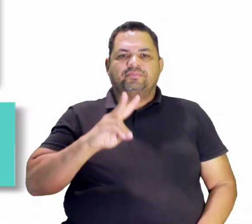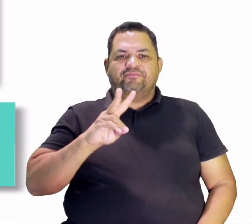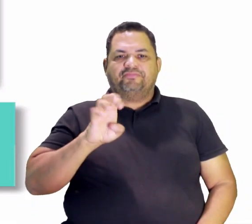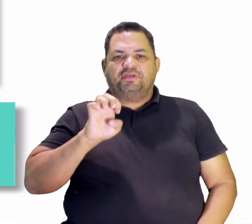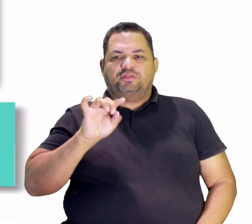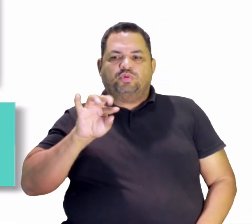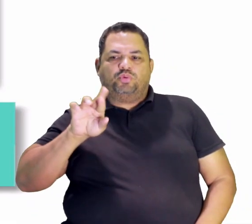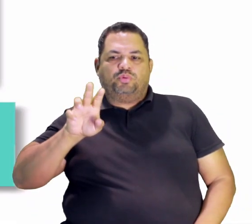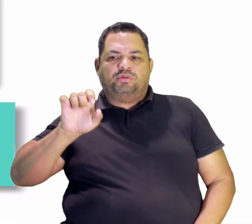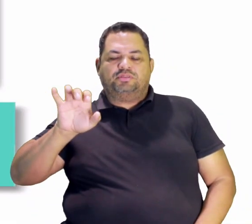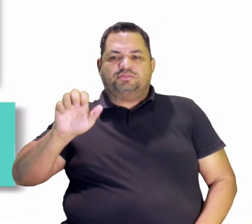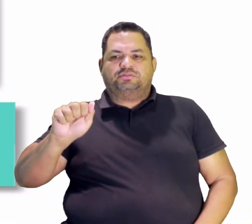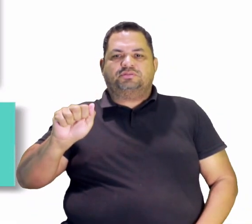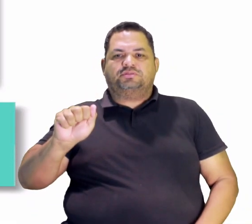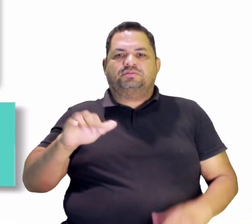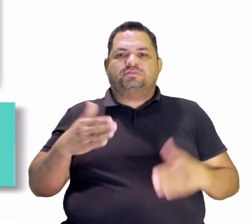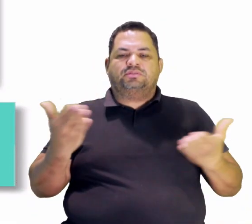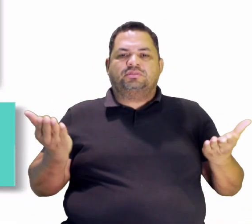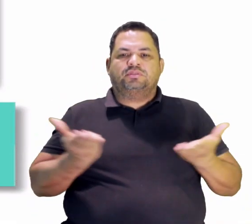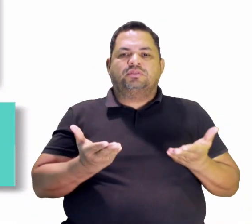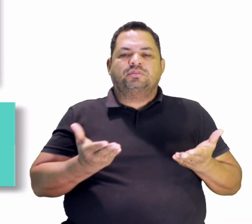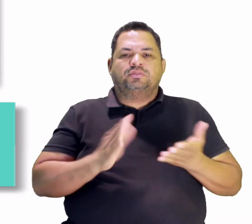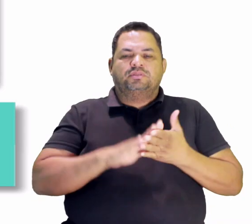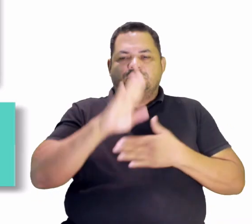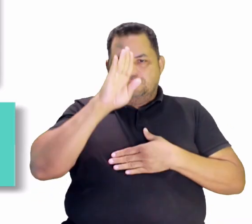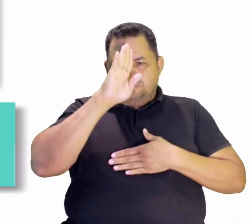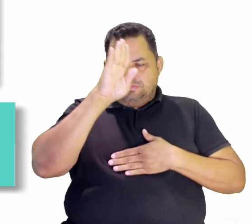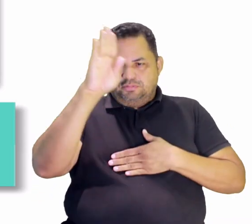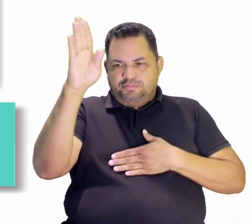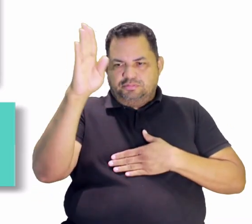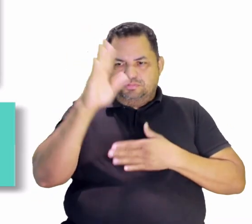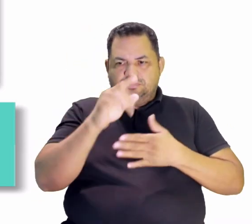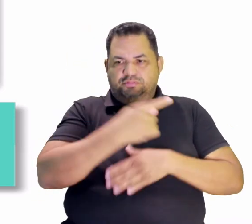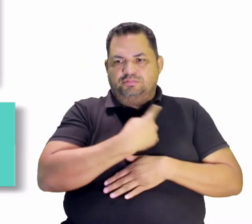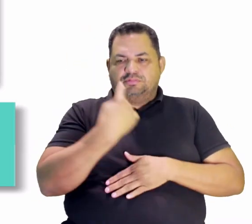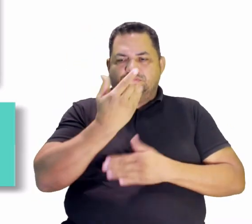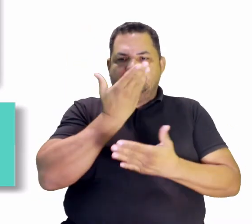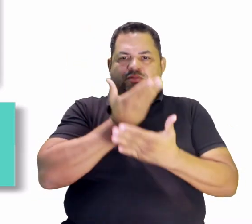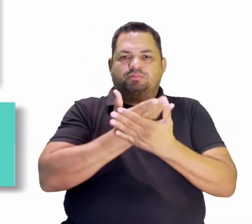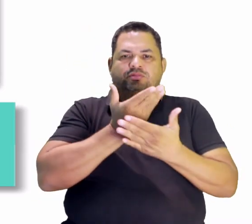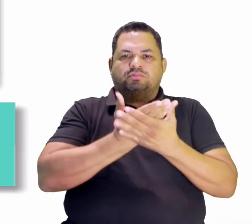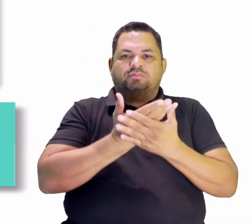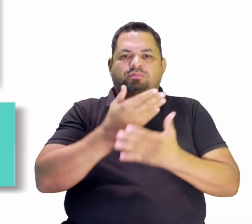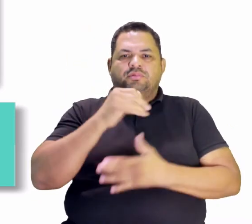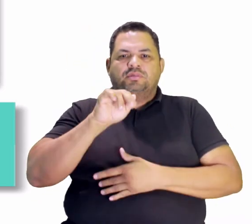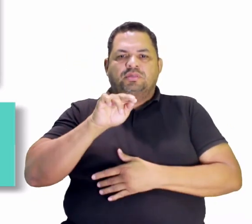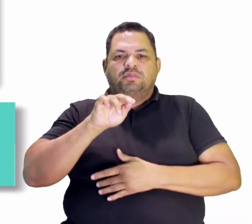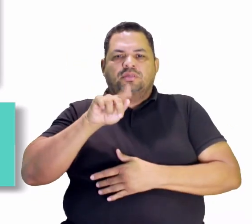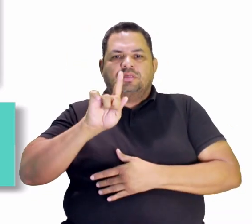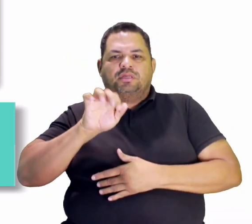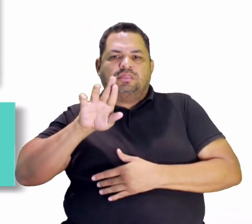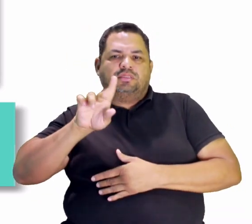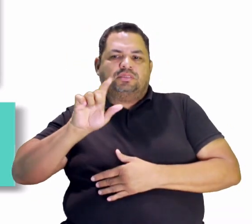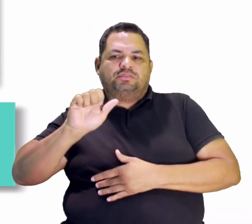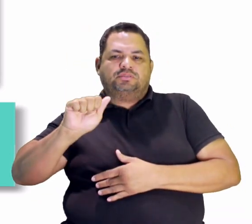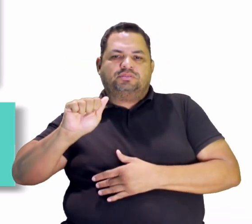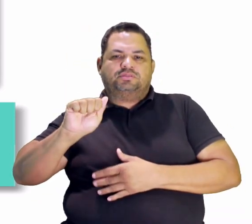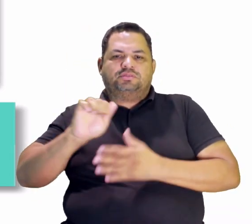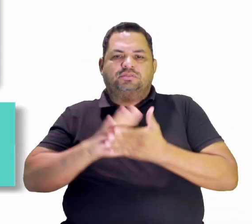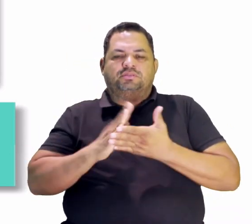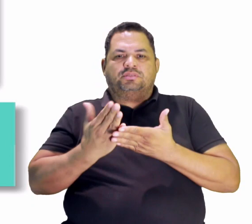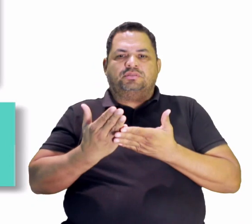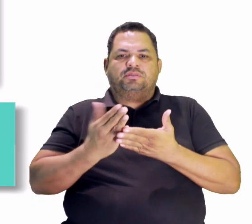vetores. Como o principal que nós vamos trabalhar aqui é as grandezas vetoriais, principalmente